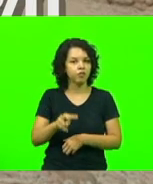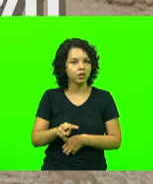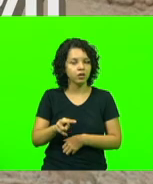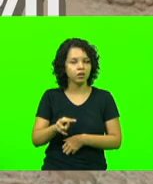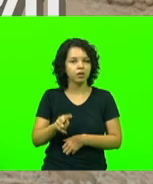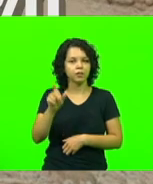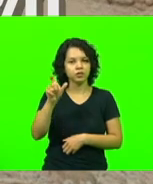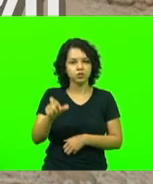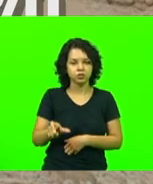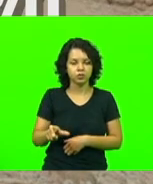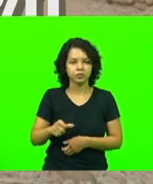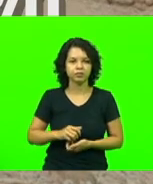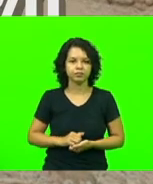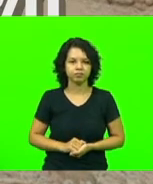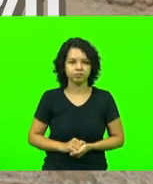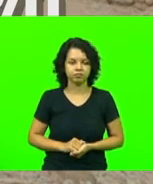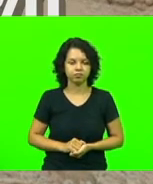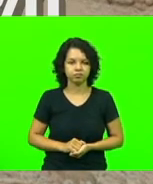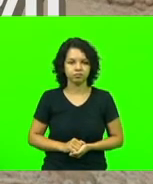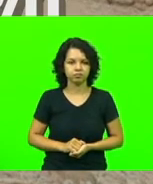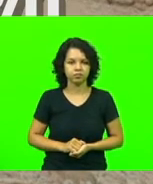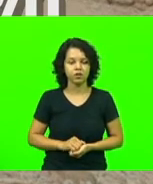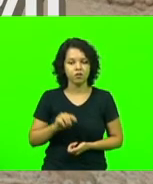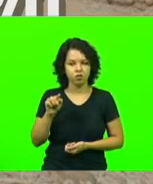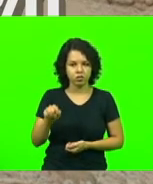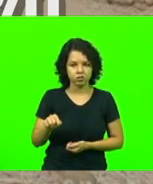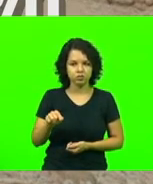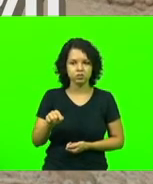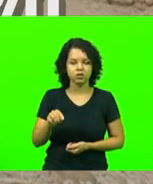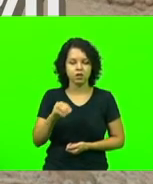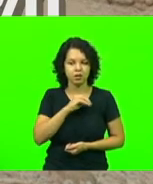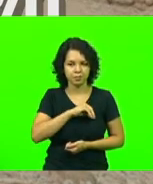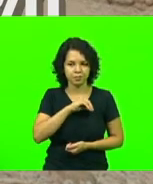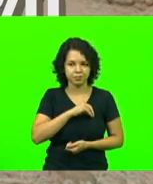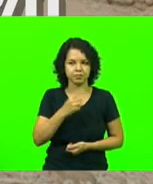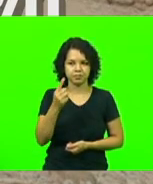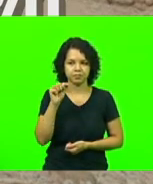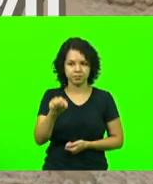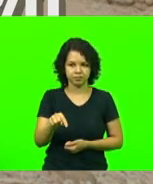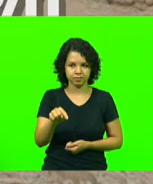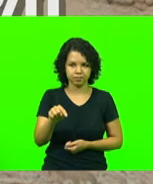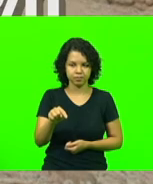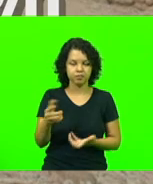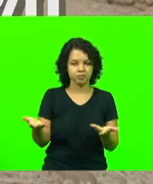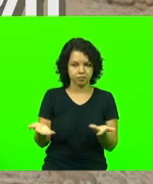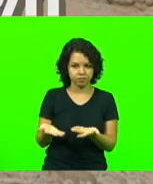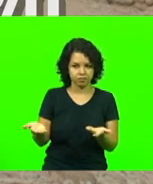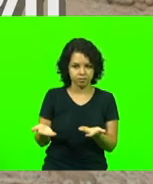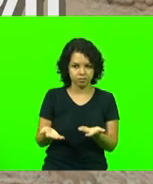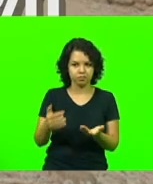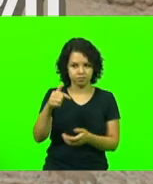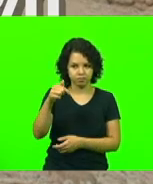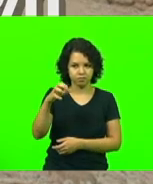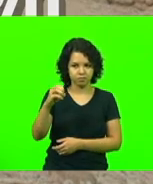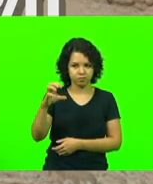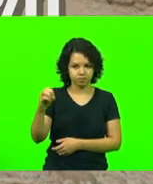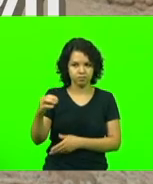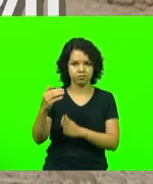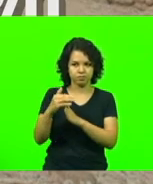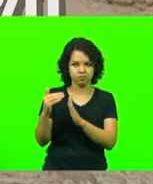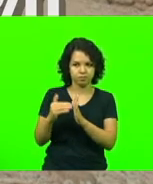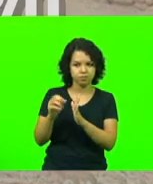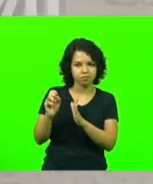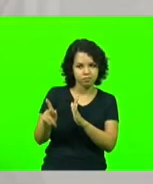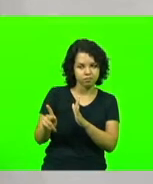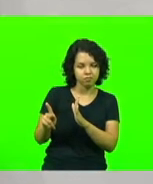assim... Seu João, o senhor ganha R$ 1.000 por mês e agora o senhor vai ganhar 700 esse mês. Porque o